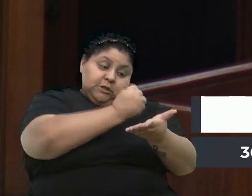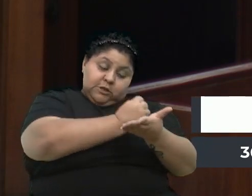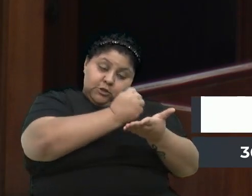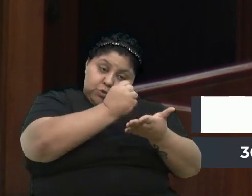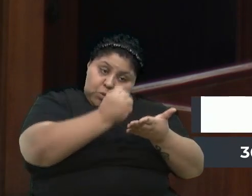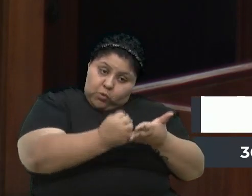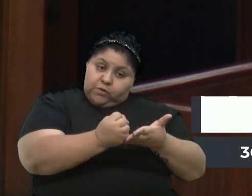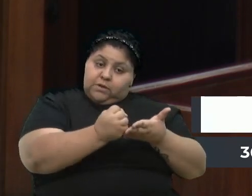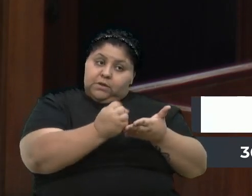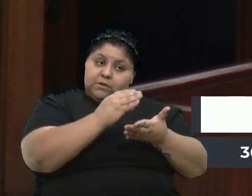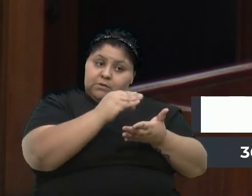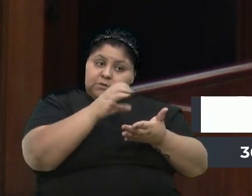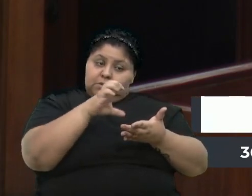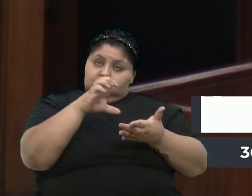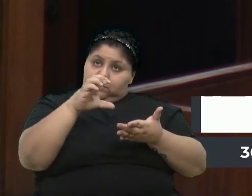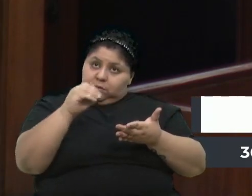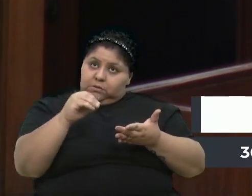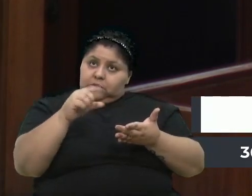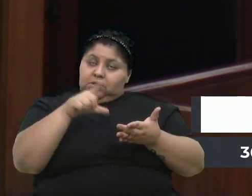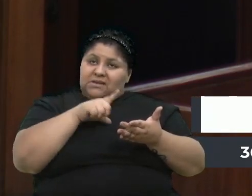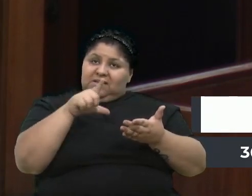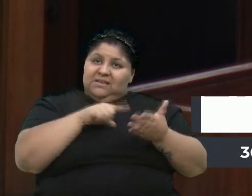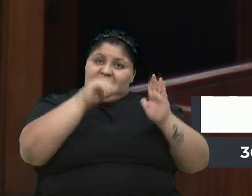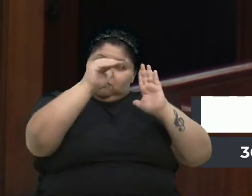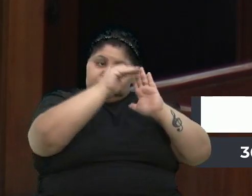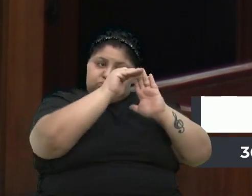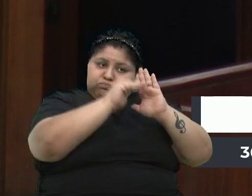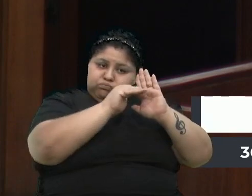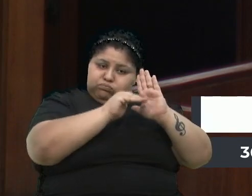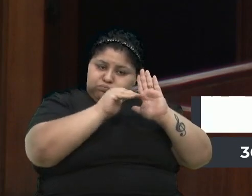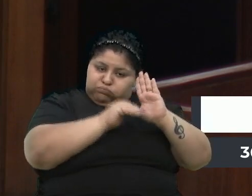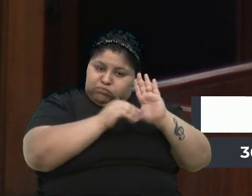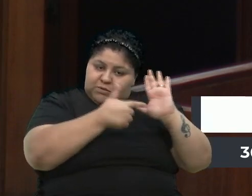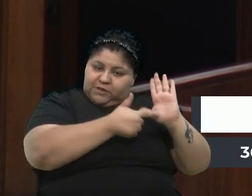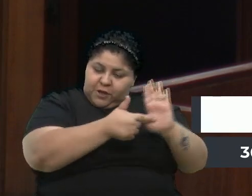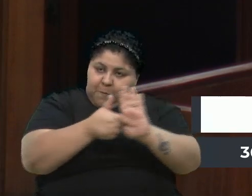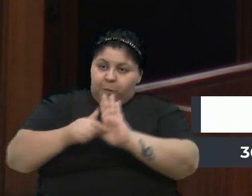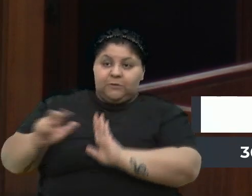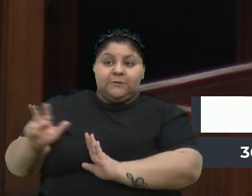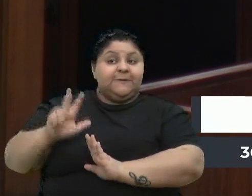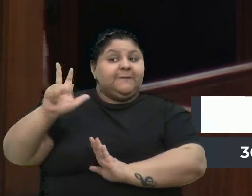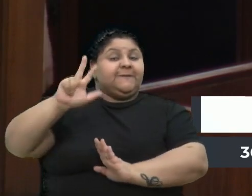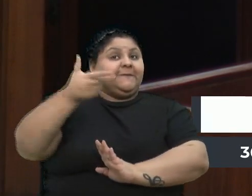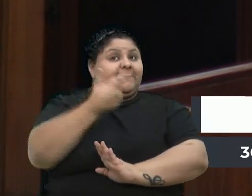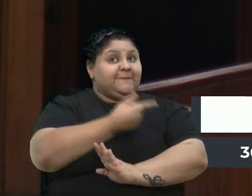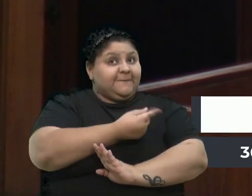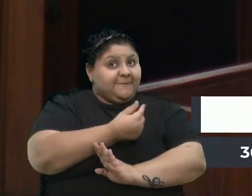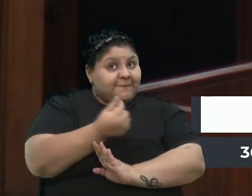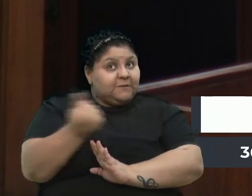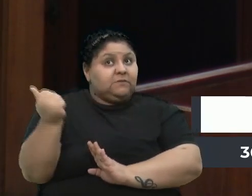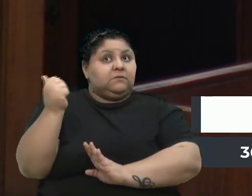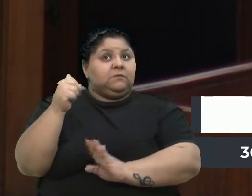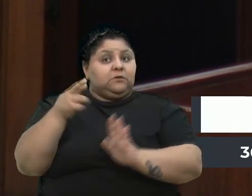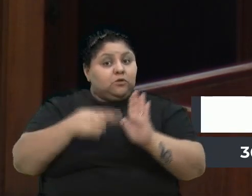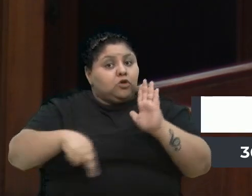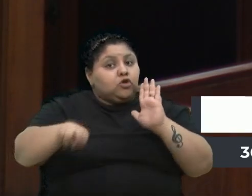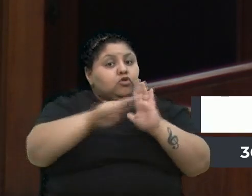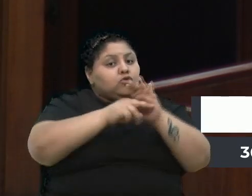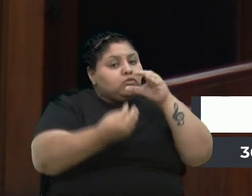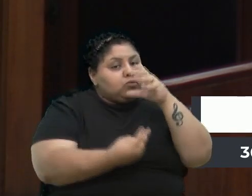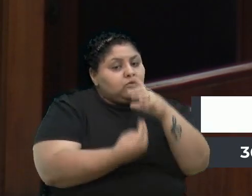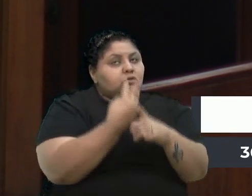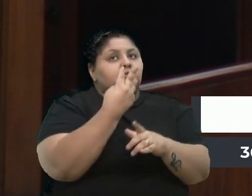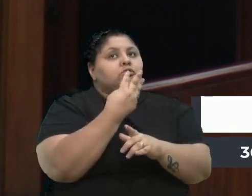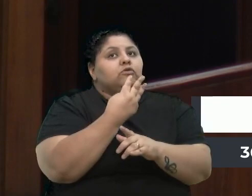CEO em questão, com cláusulas que contempla vantagens e gratificações em face dos resultados da fundação,